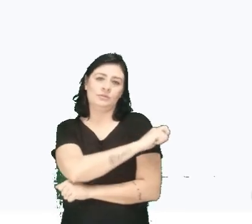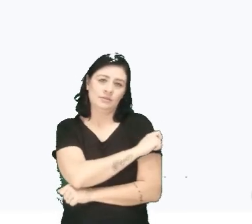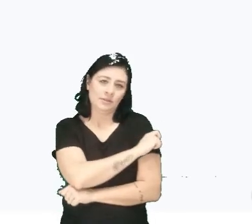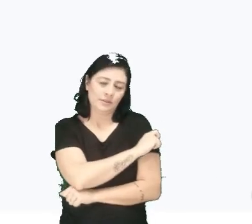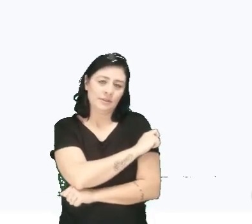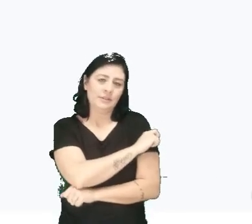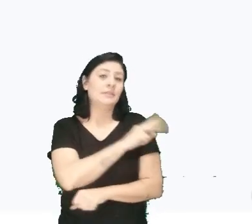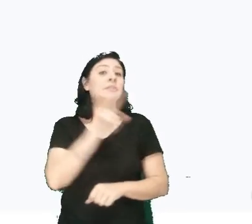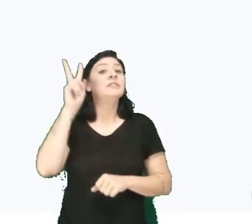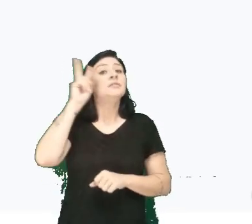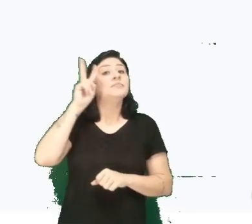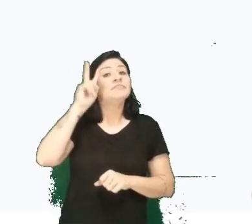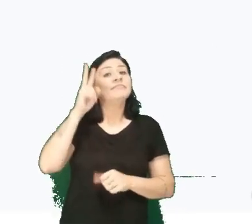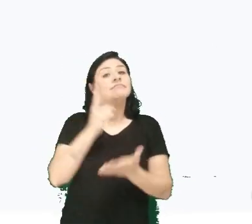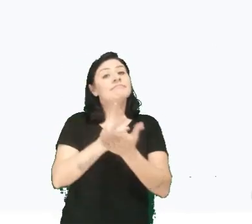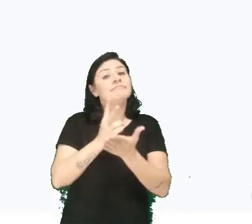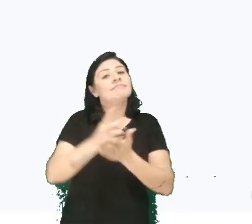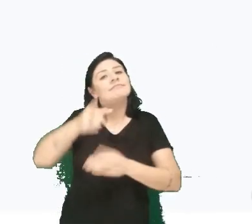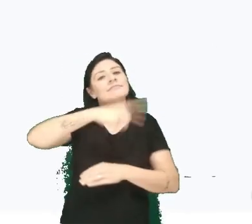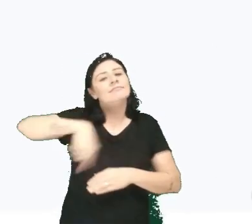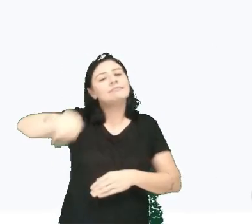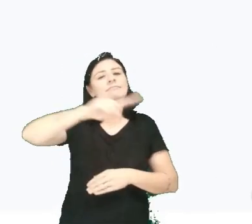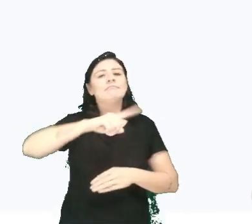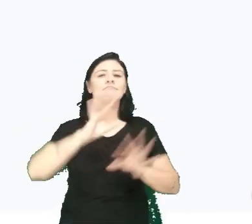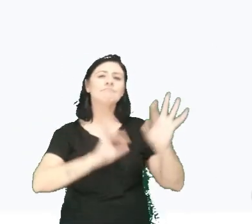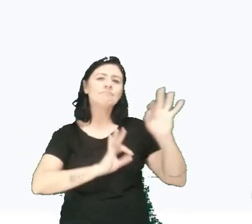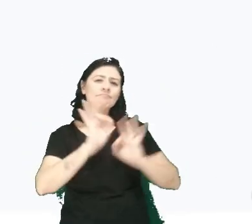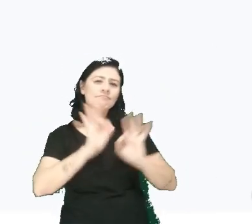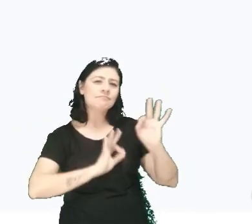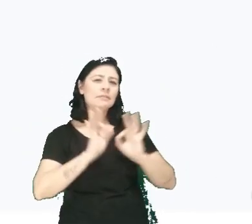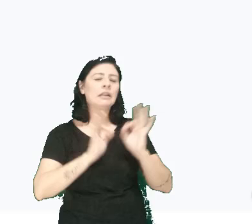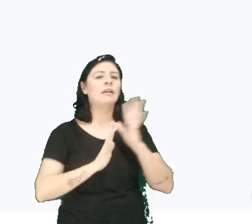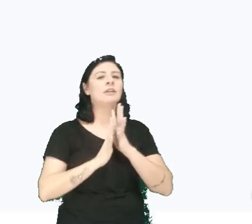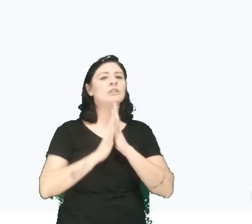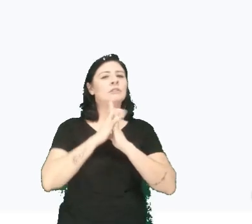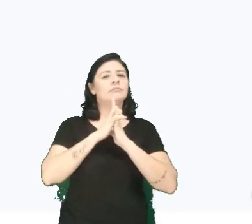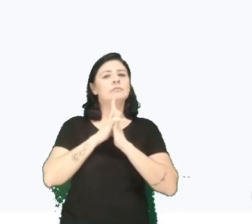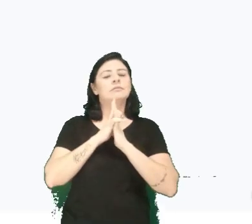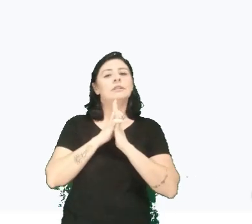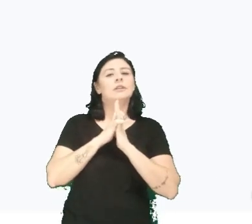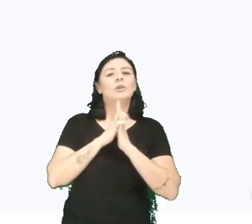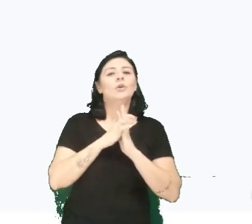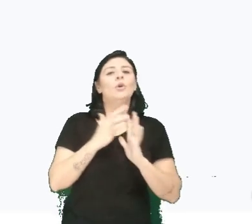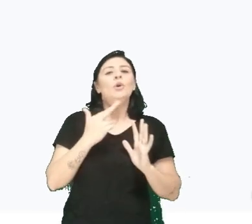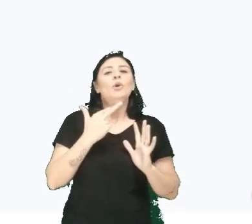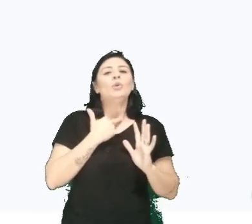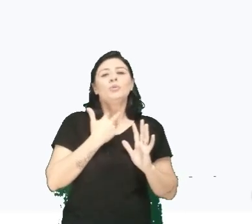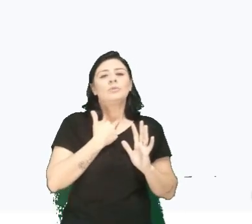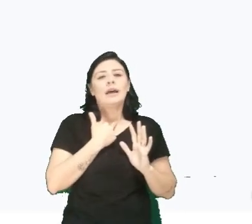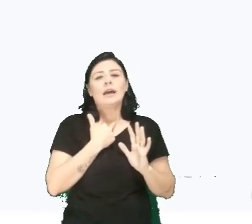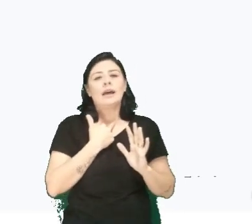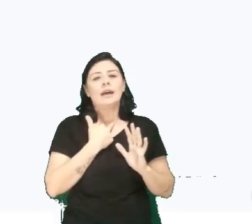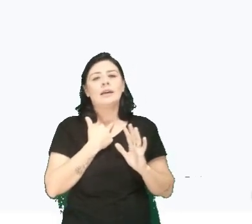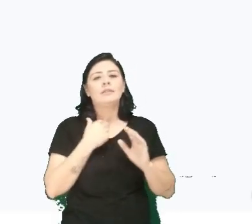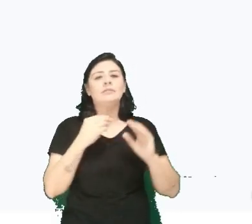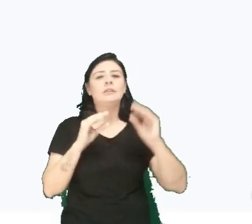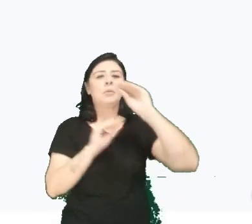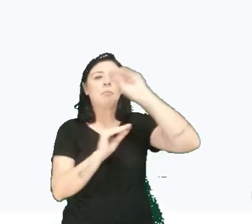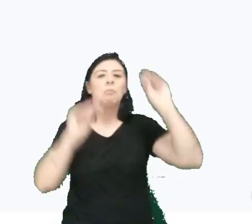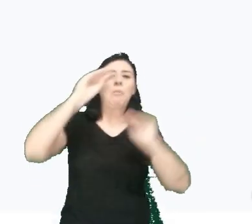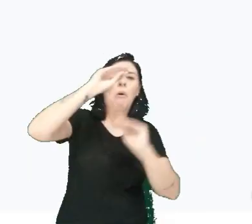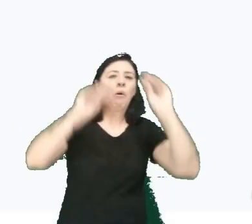que quando a gente planeja, em sala de aula a execução pode vir um passo a vir antes ou outro, de acordo